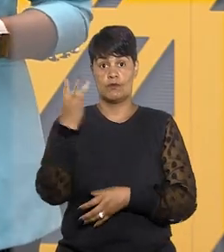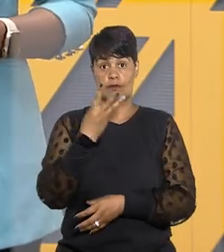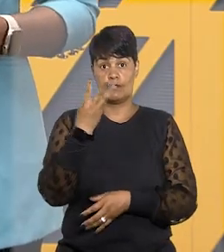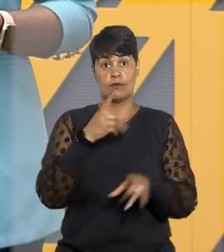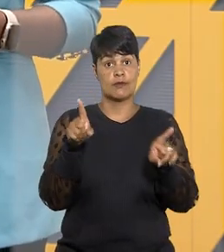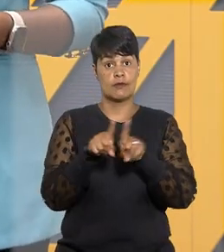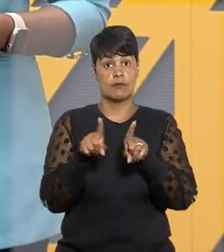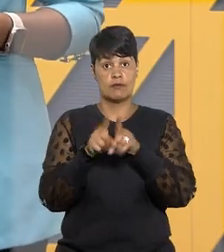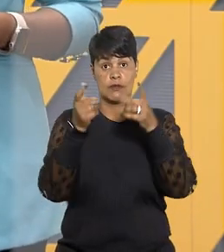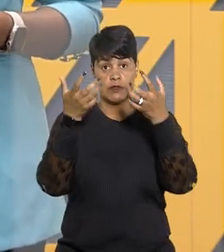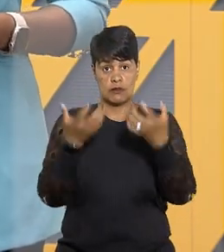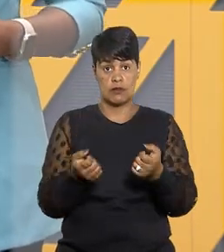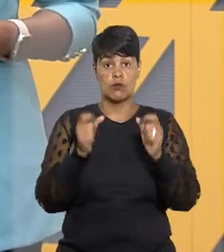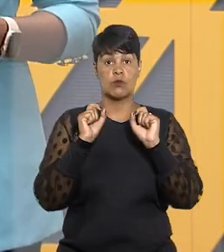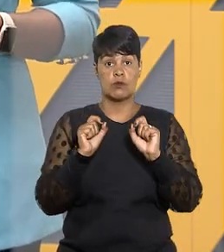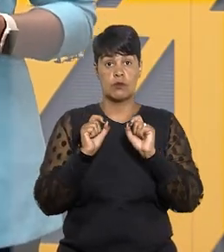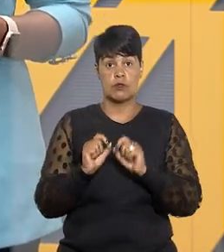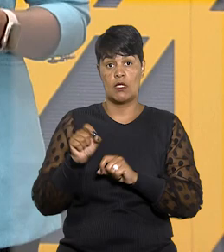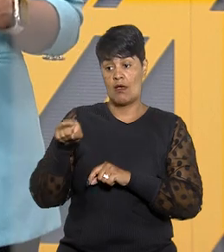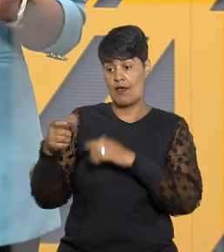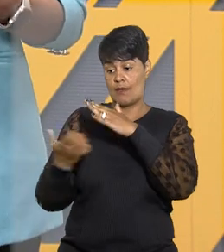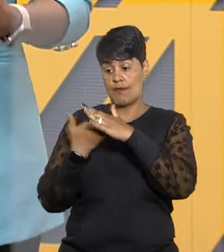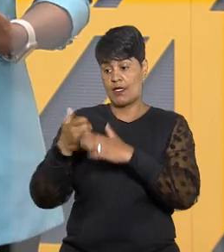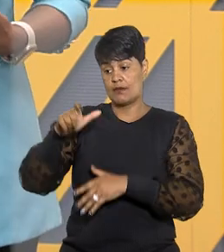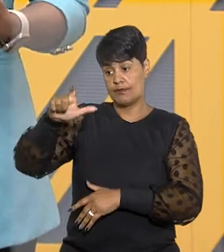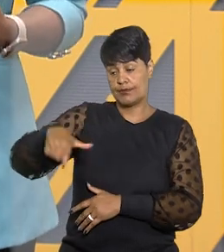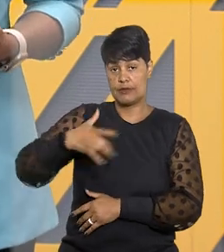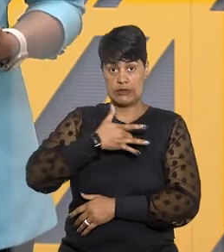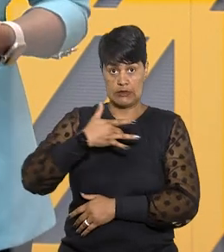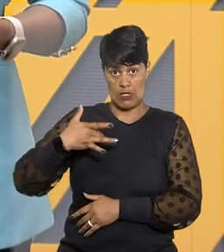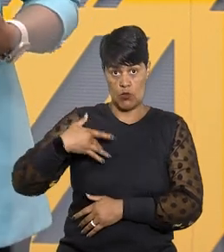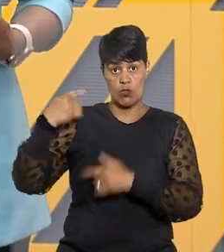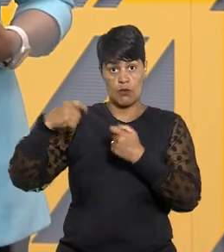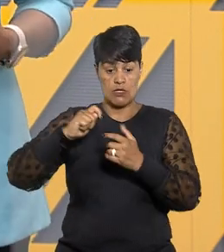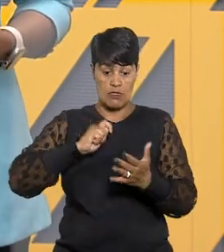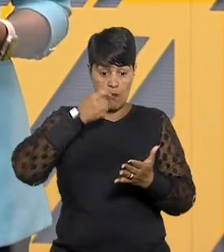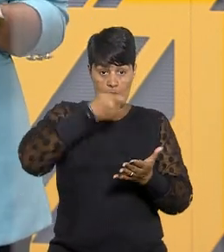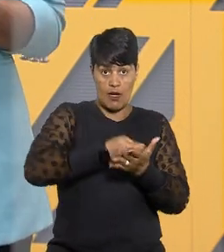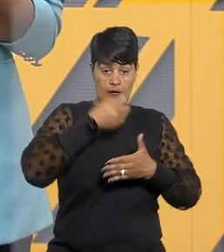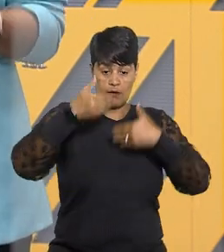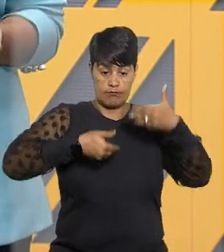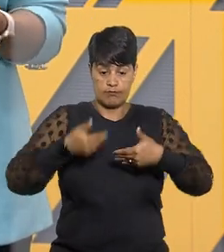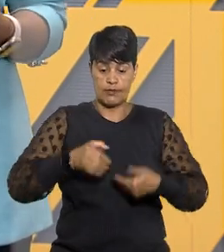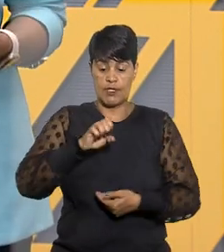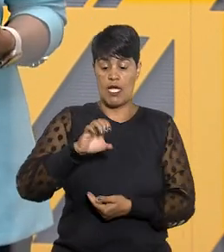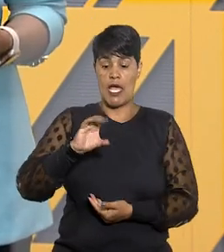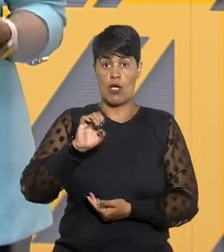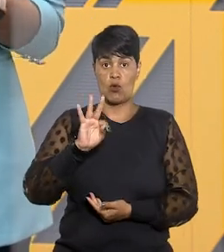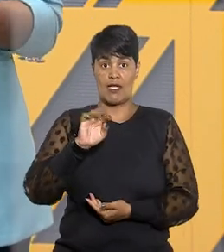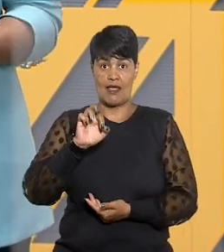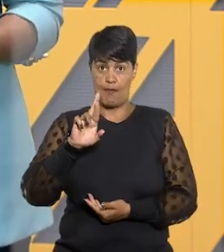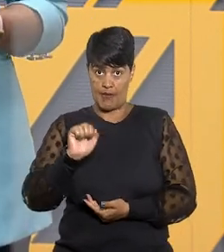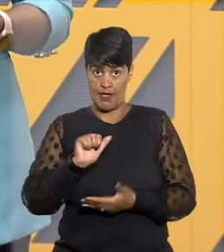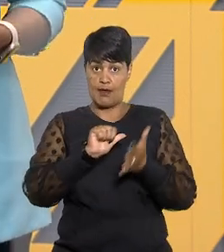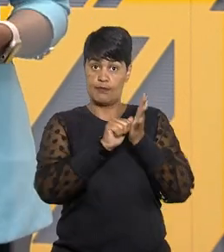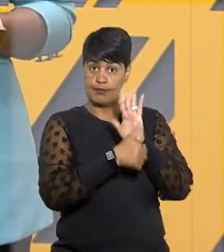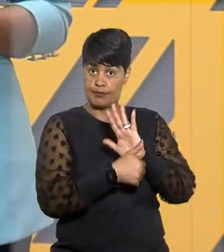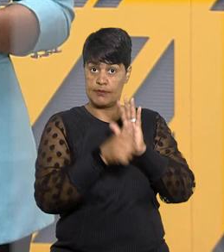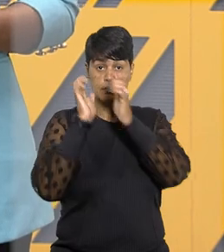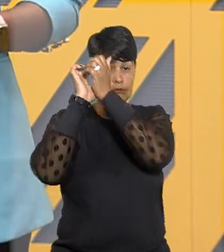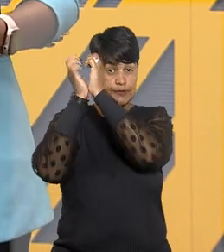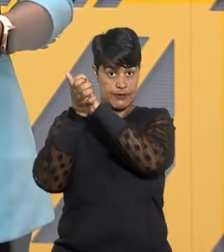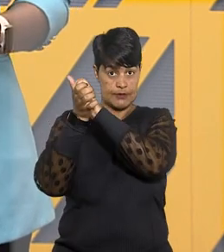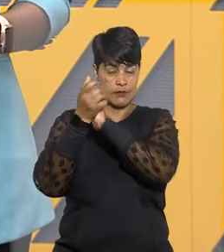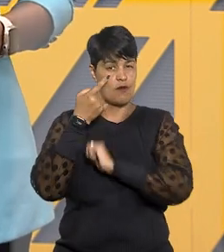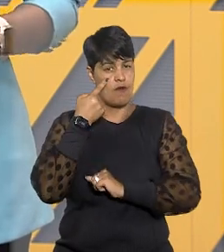reconheceu a obrigação de plano de saúde de cobrir sessões de equoterapia para síndrome de Down e lesão cerebral